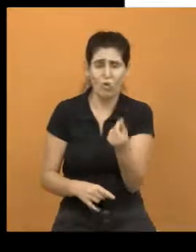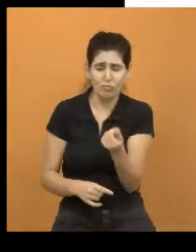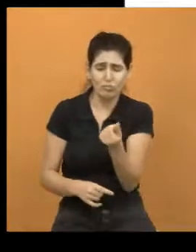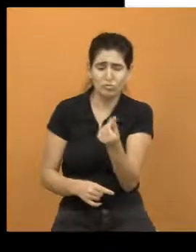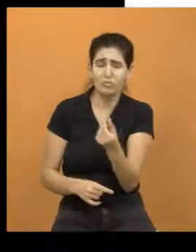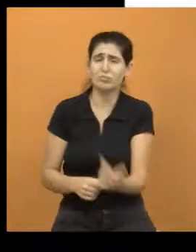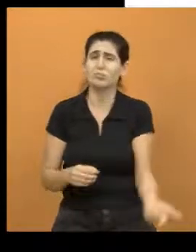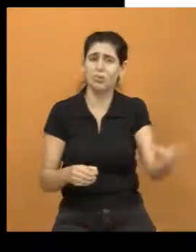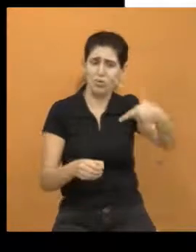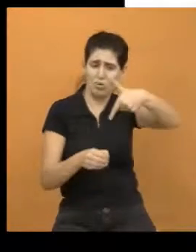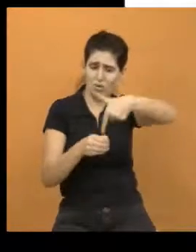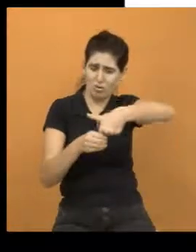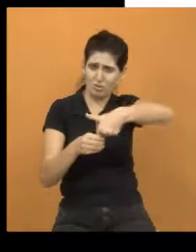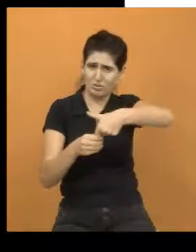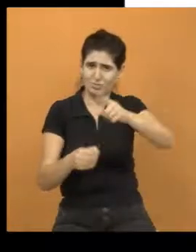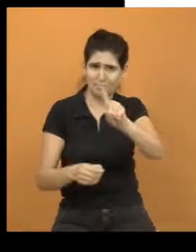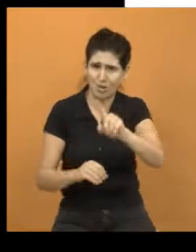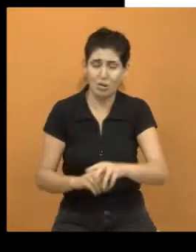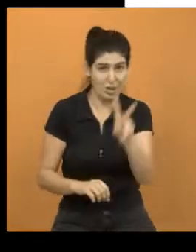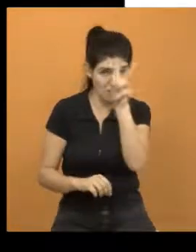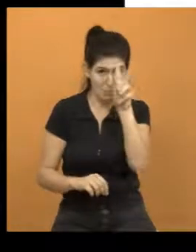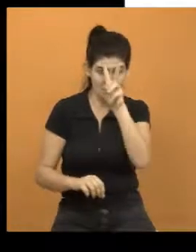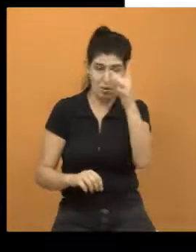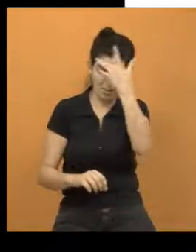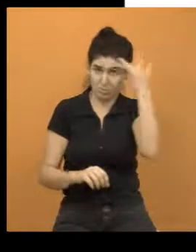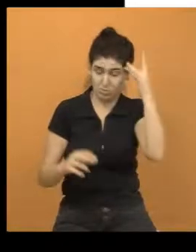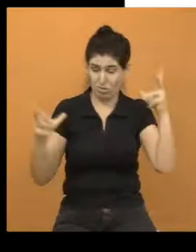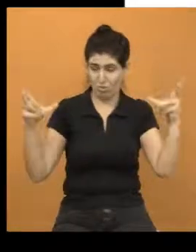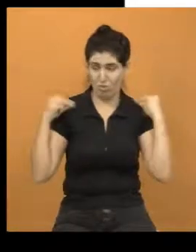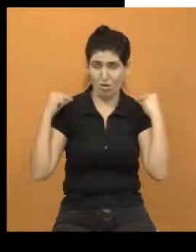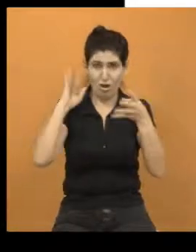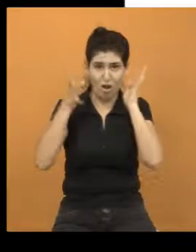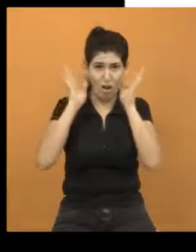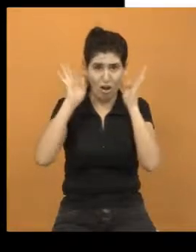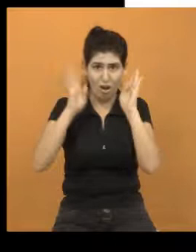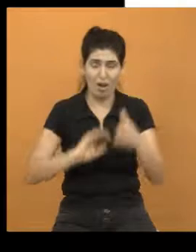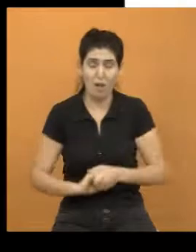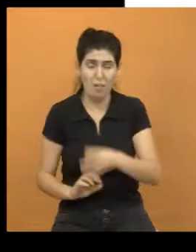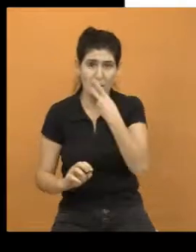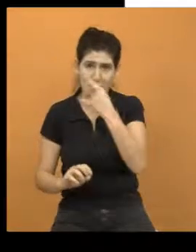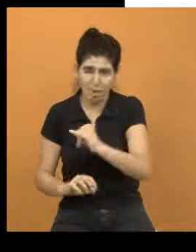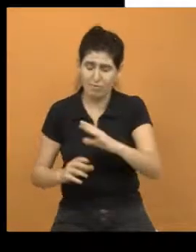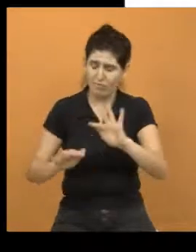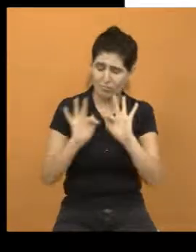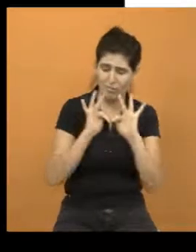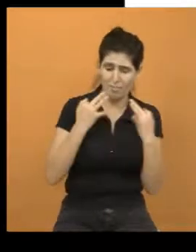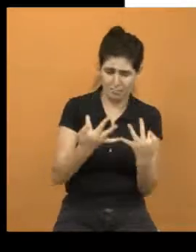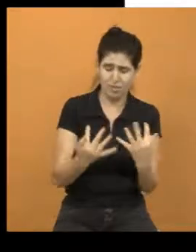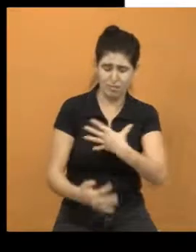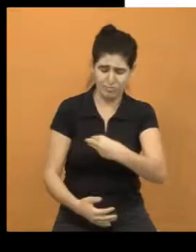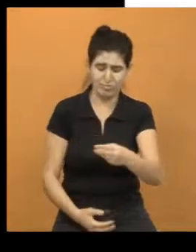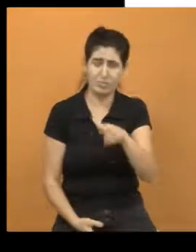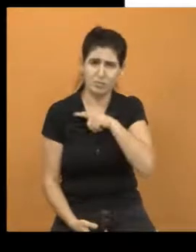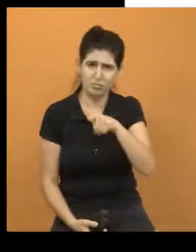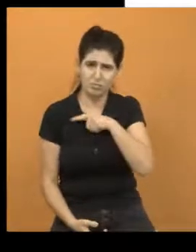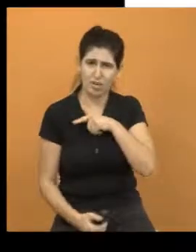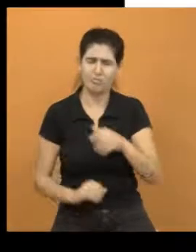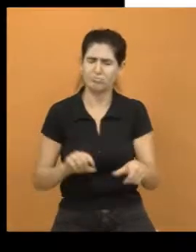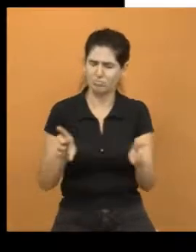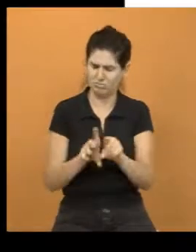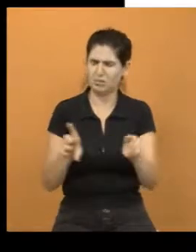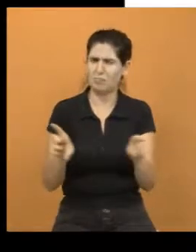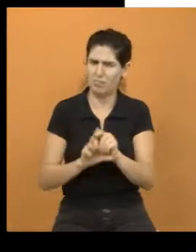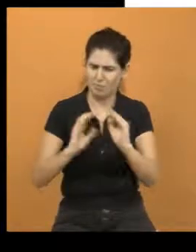devemos lembrar que os caminhoneiros, eles são pais de famílias, eles são cidadãos. Então, eles também